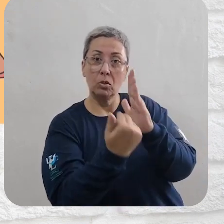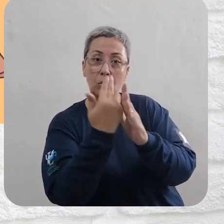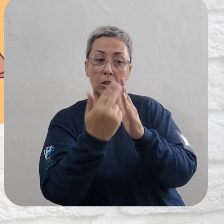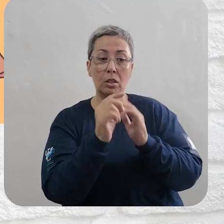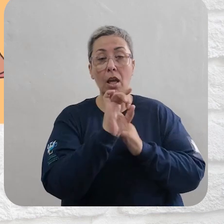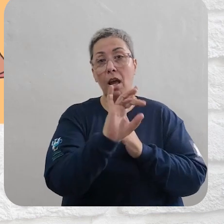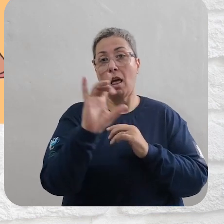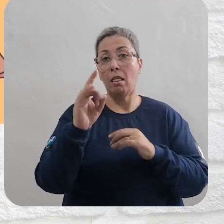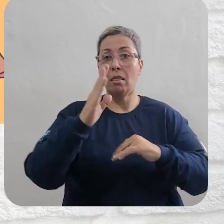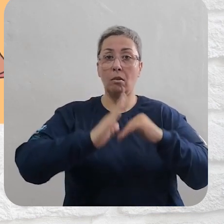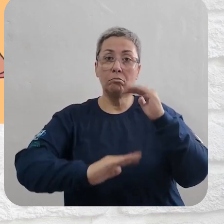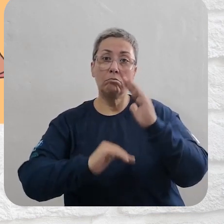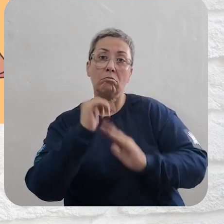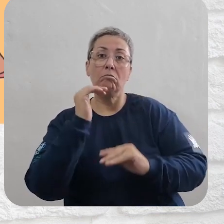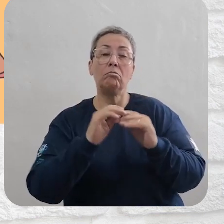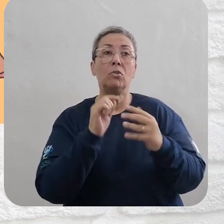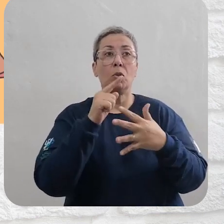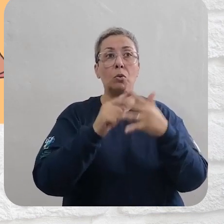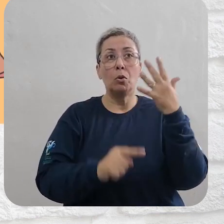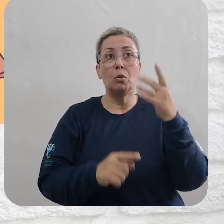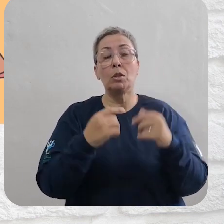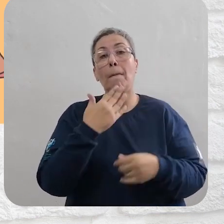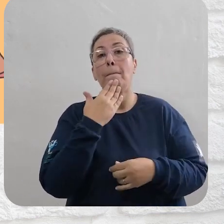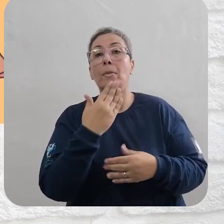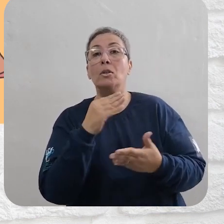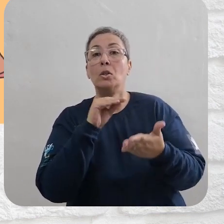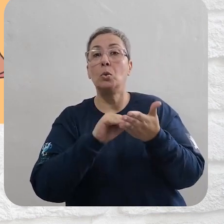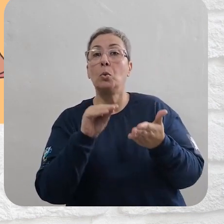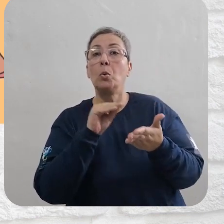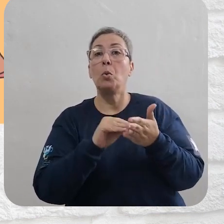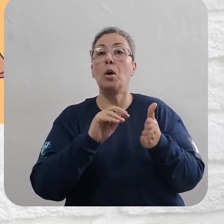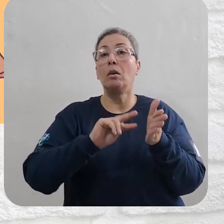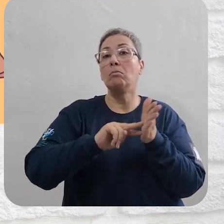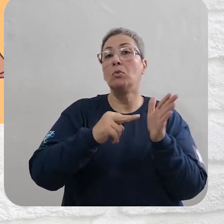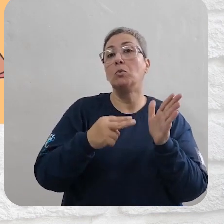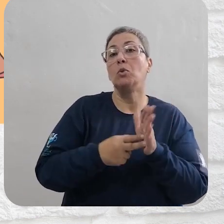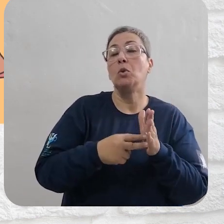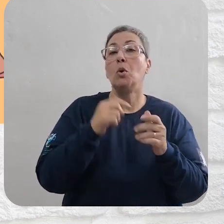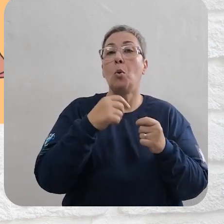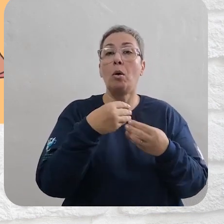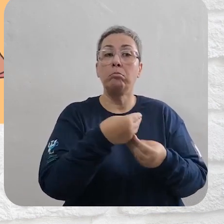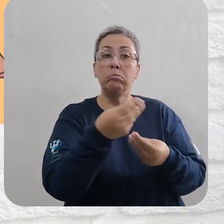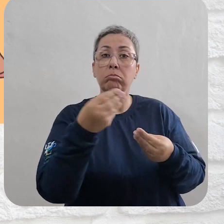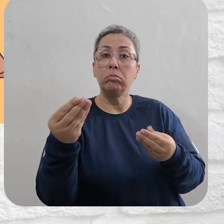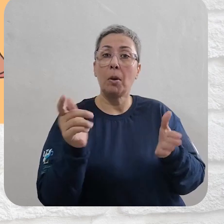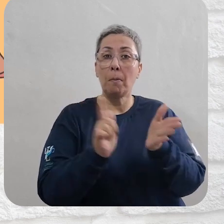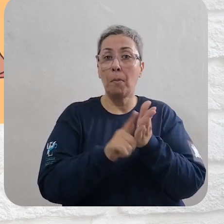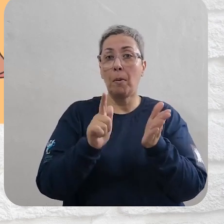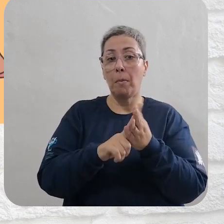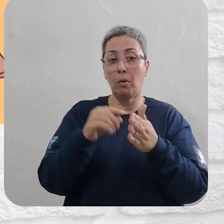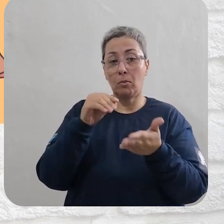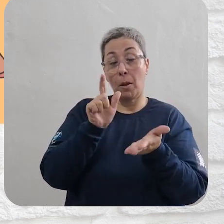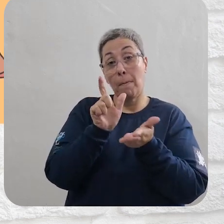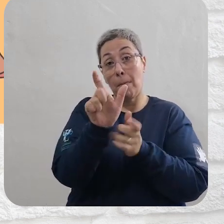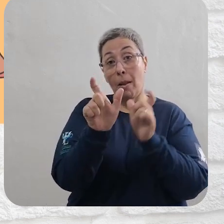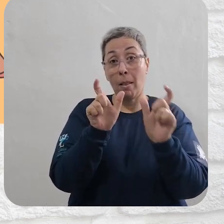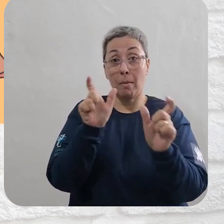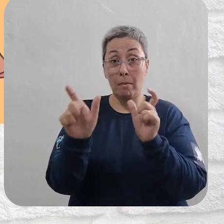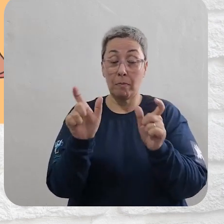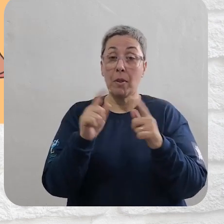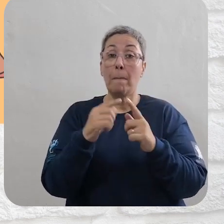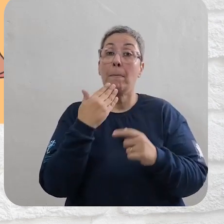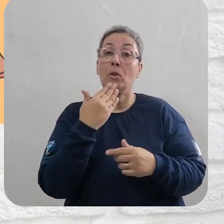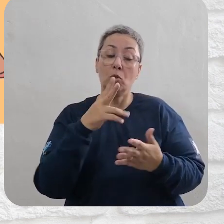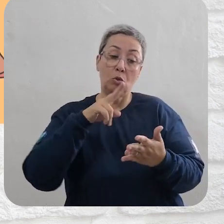de cada uma das ações e pedir para que escrevam o que é ou distribuir filipetas com as escritas,